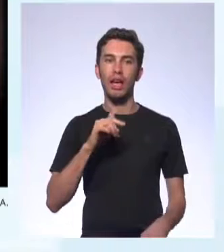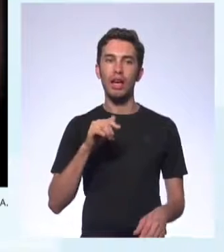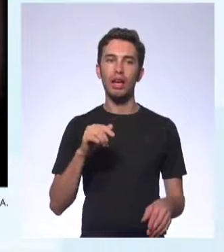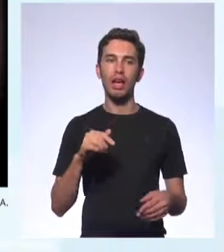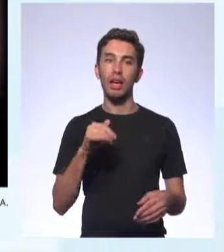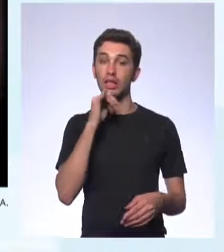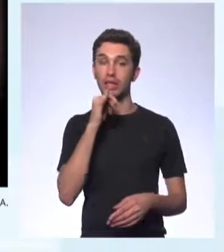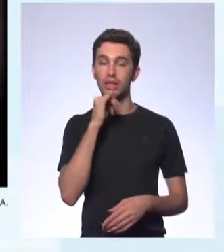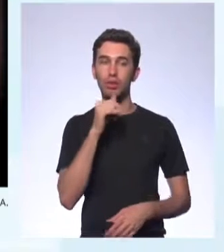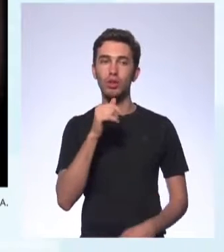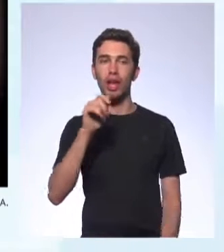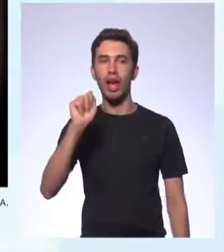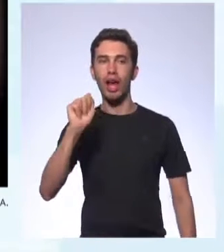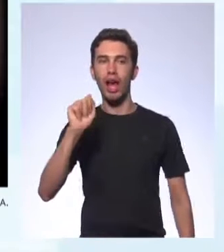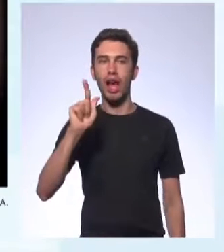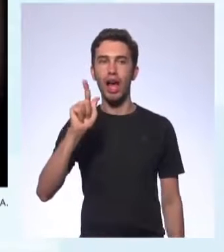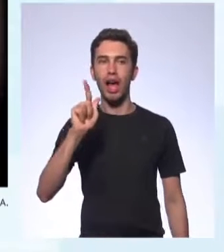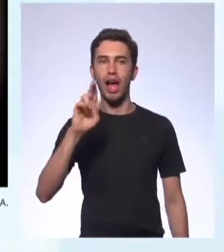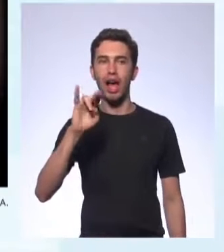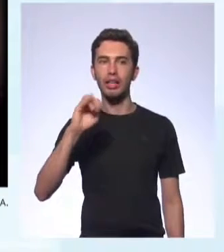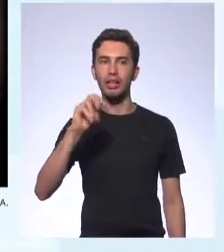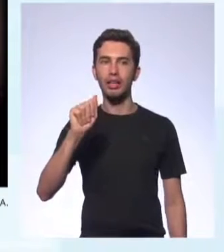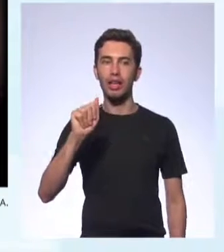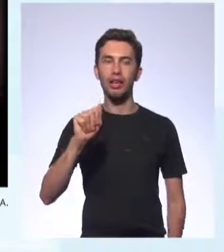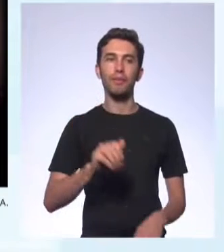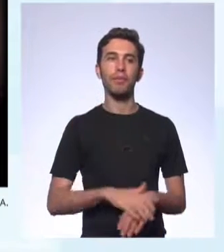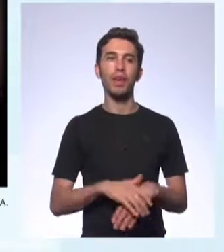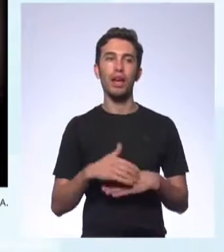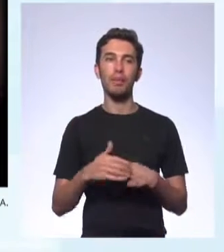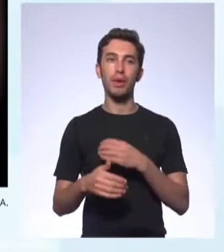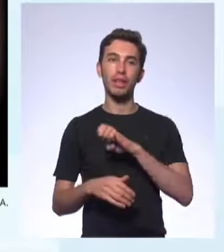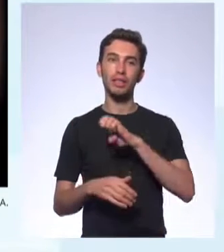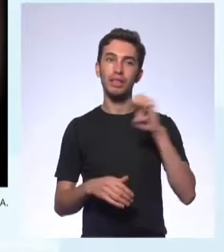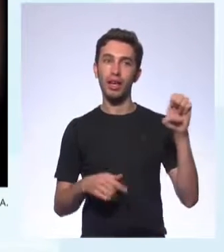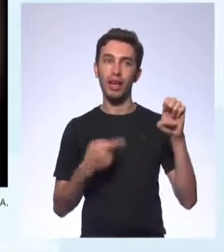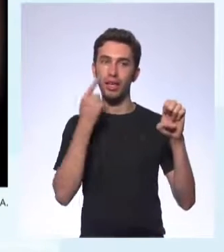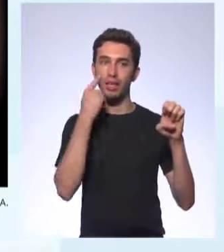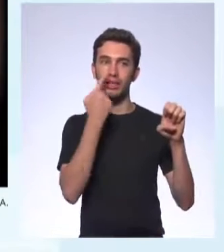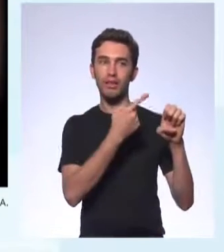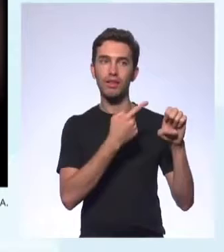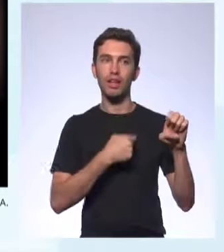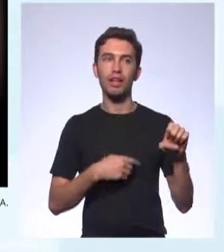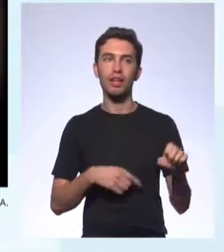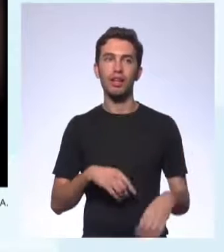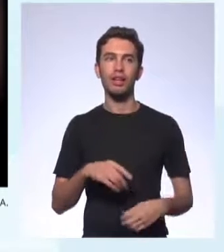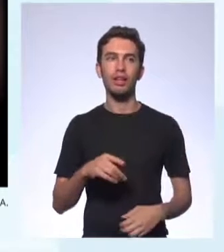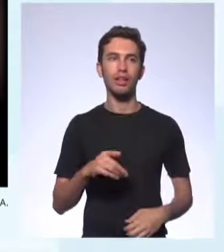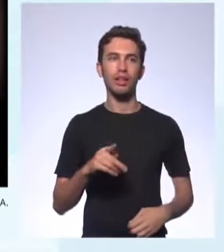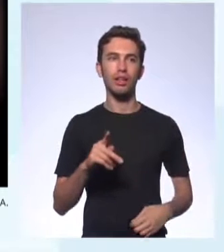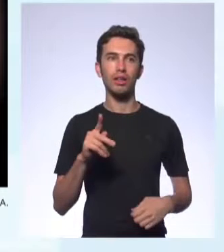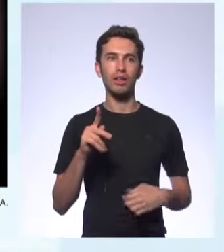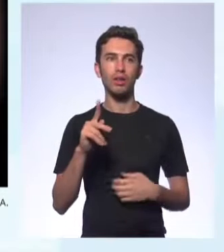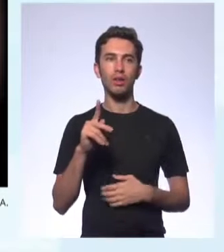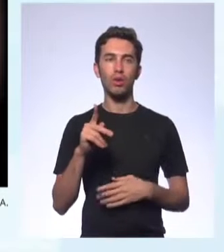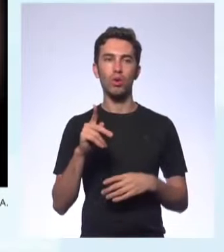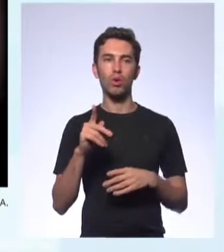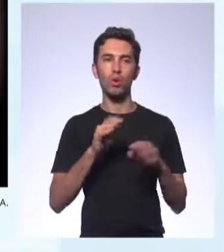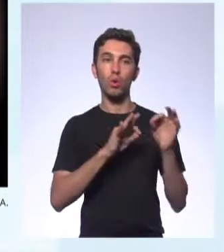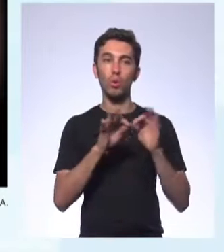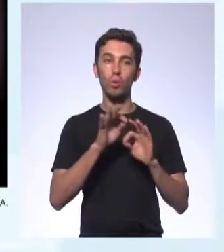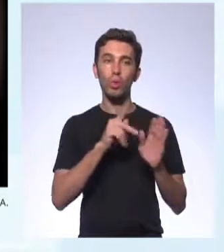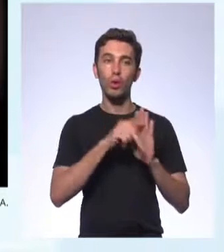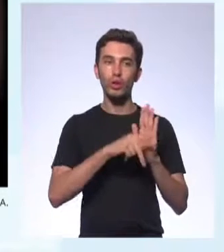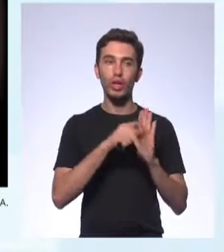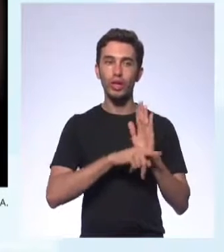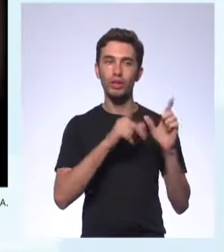Então, se você vier para a esquerda, você tem a evolução de uma tá ali se formando, é um projeto de estrela, a